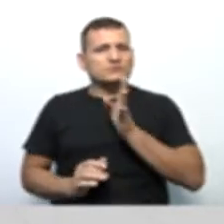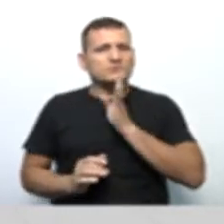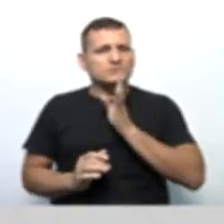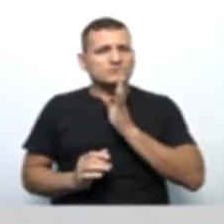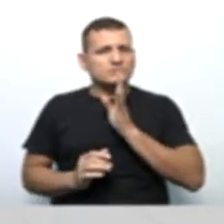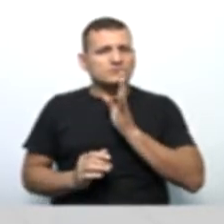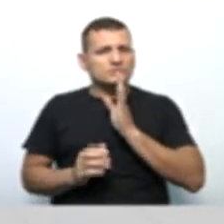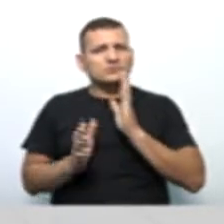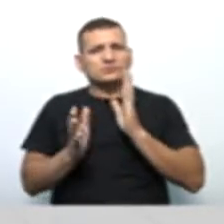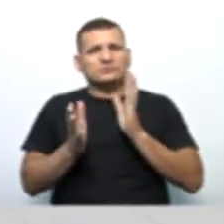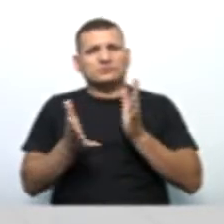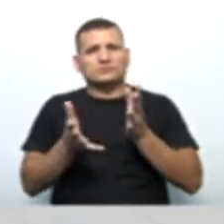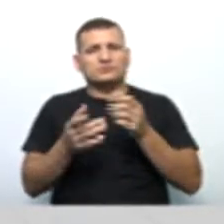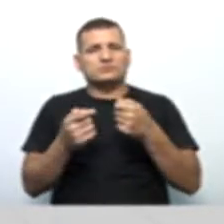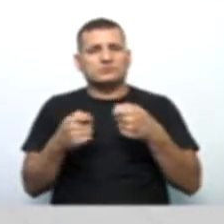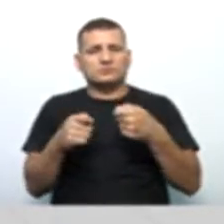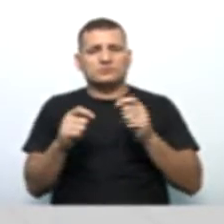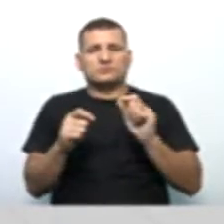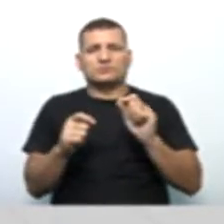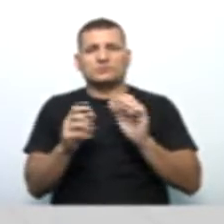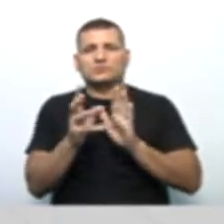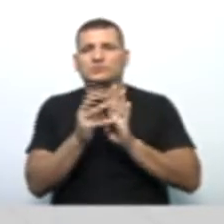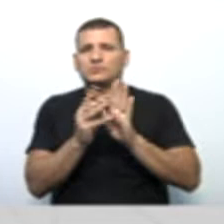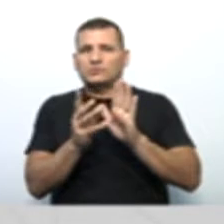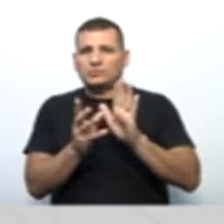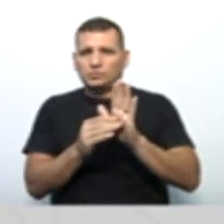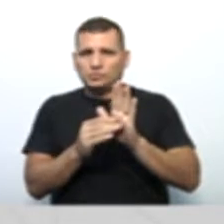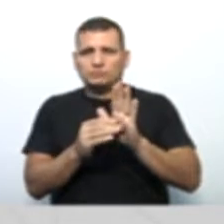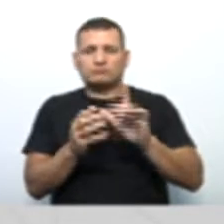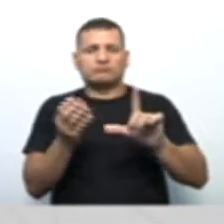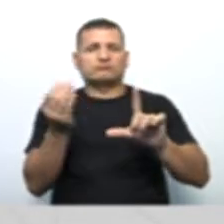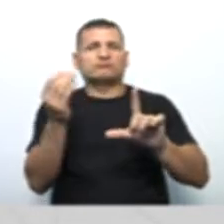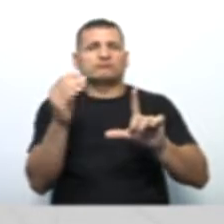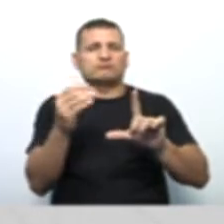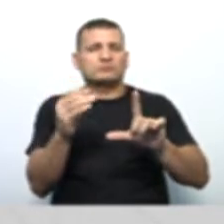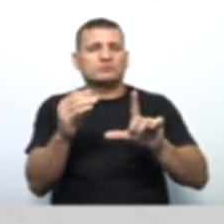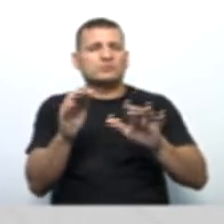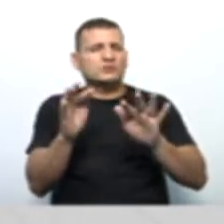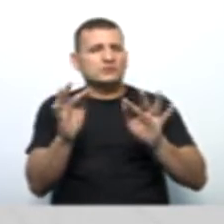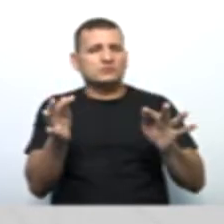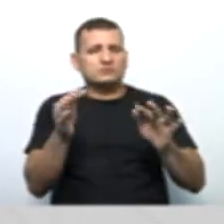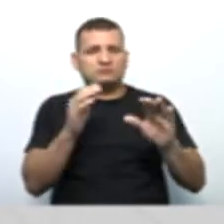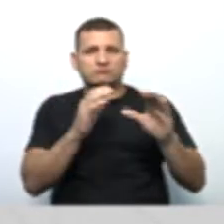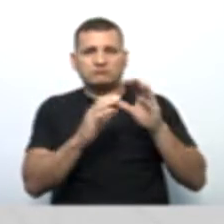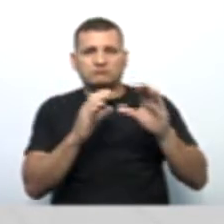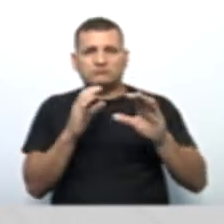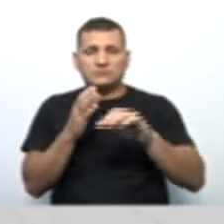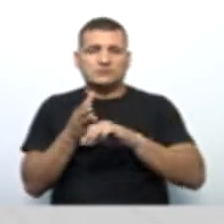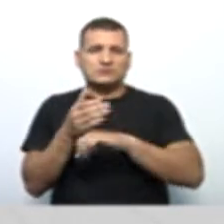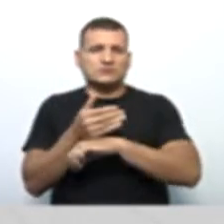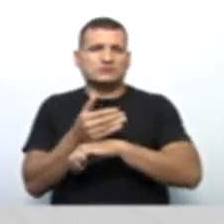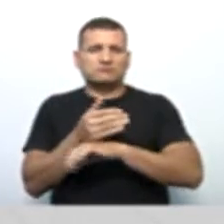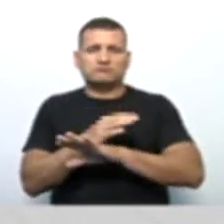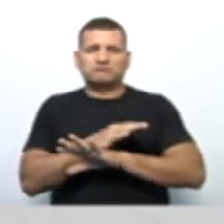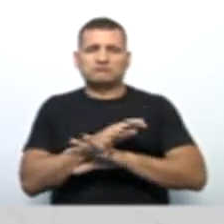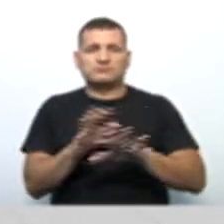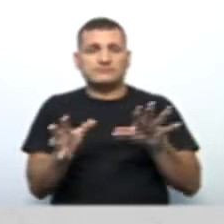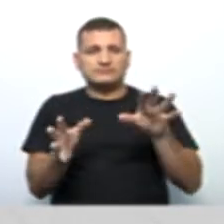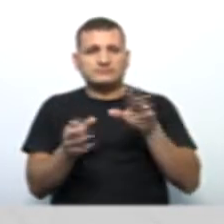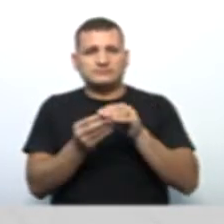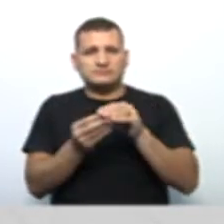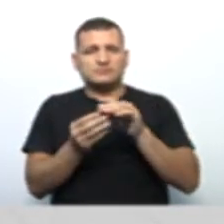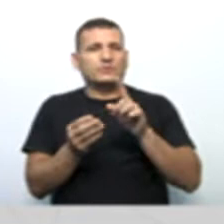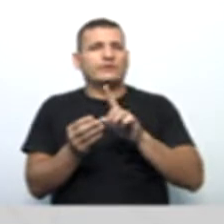conteúdos digitais para nos comunicar de forma mais breve simples e acessível possível então tem que ser sucinto não pode ficar